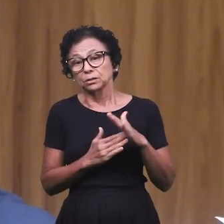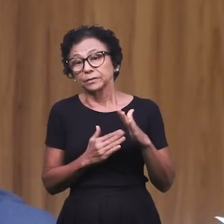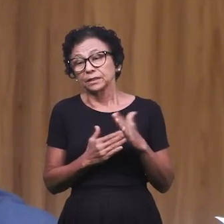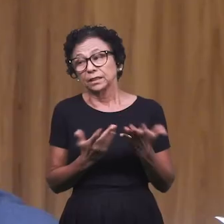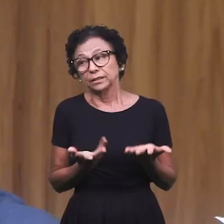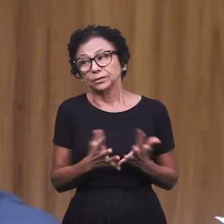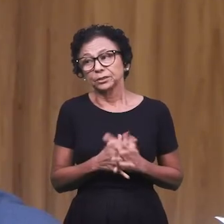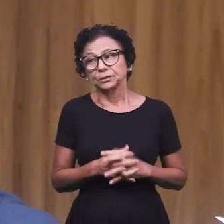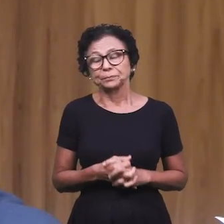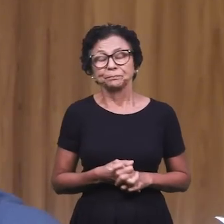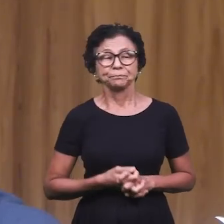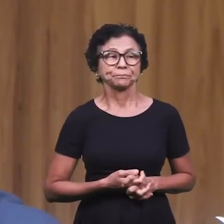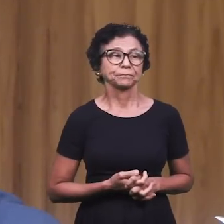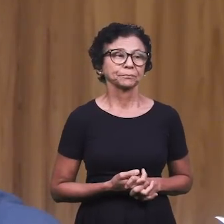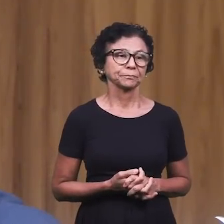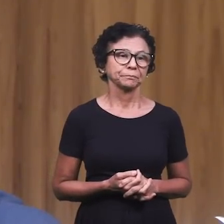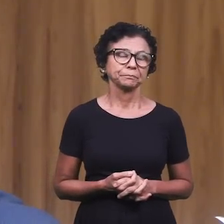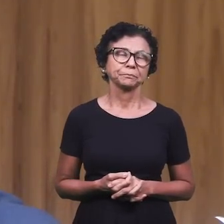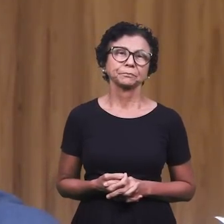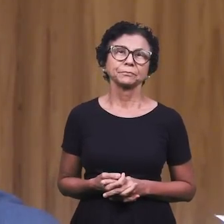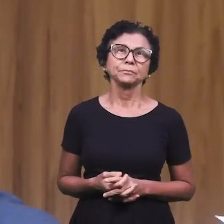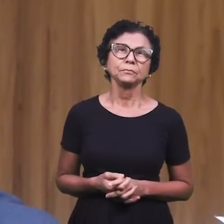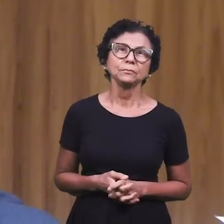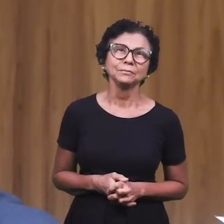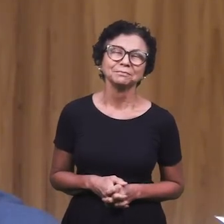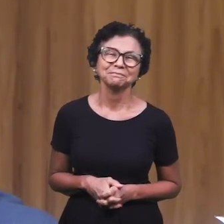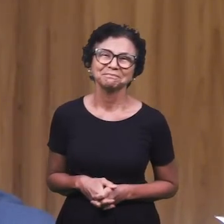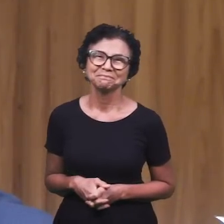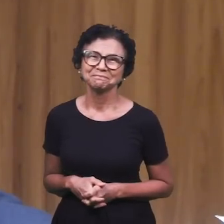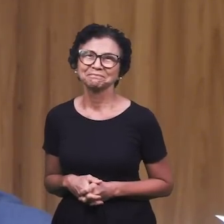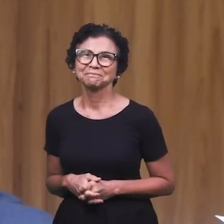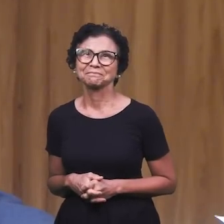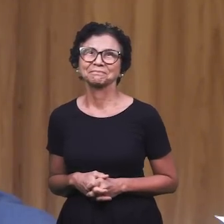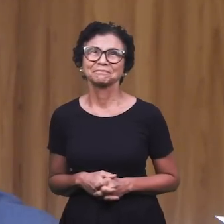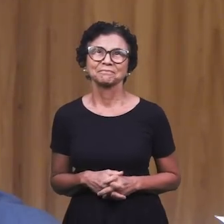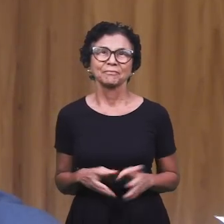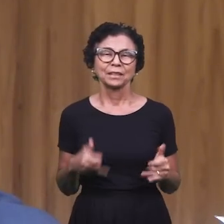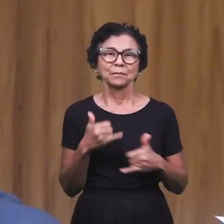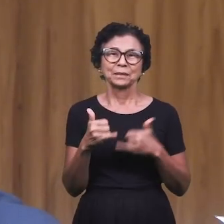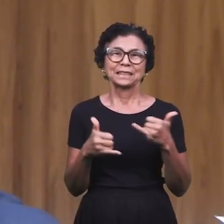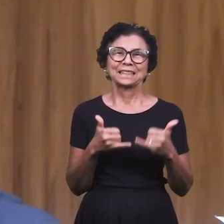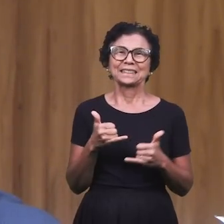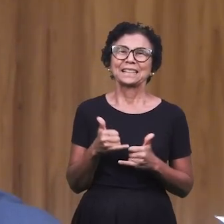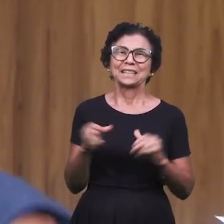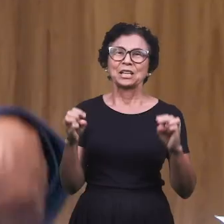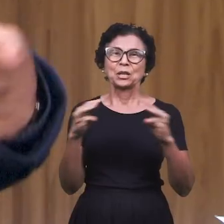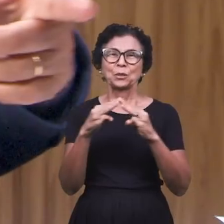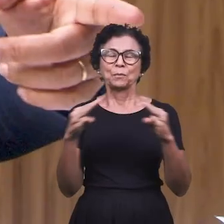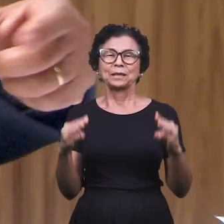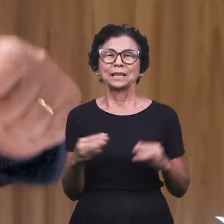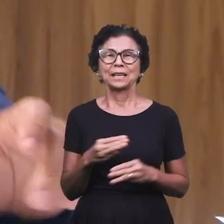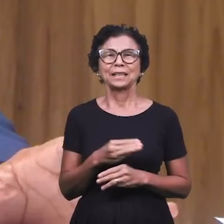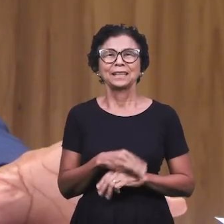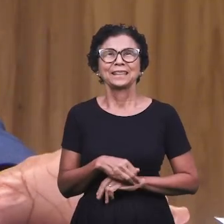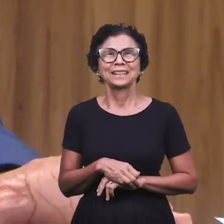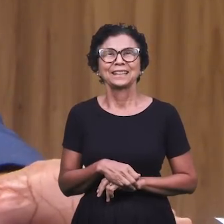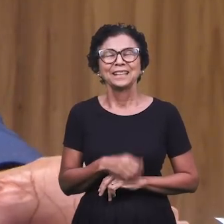Manaim, rapaz, come com força, eu lembro do irmão, às vezes comeu 8 pães lá, ele tava com fome mesmo, né?